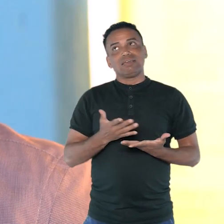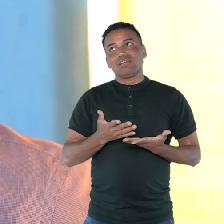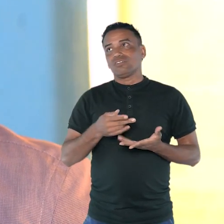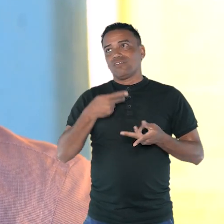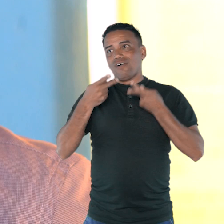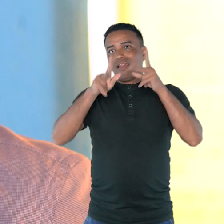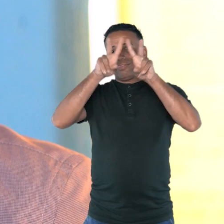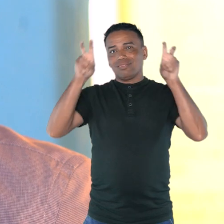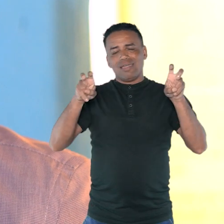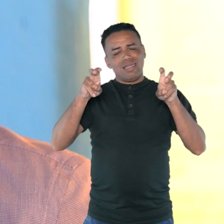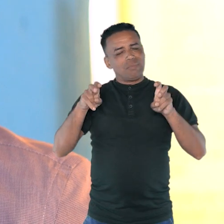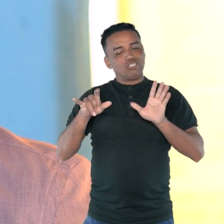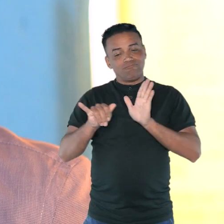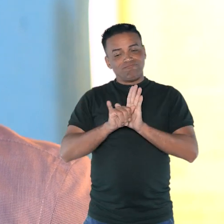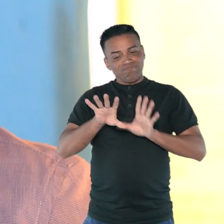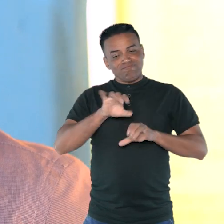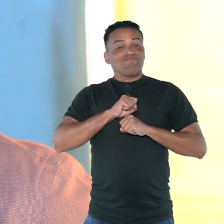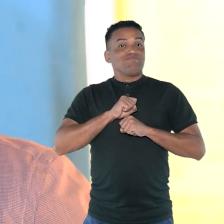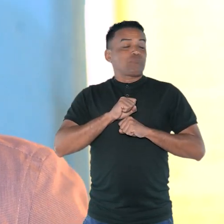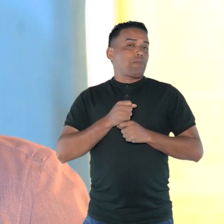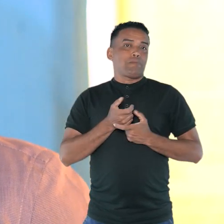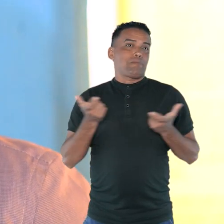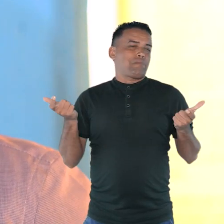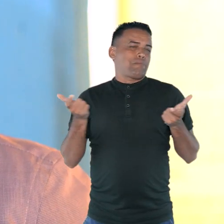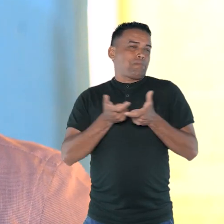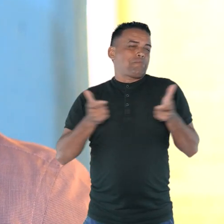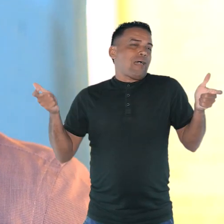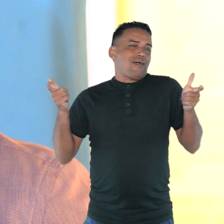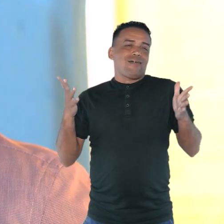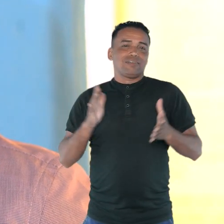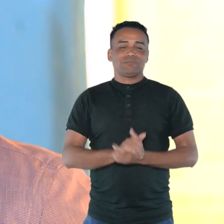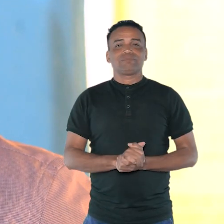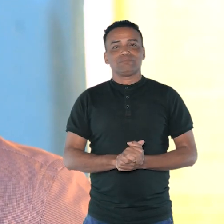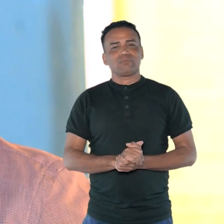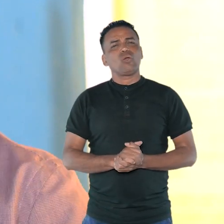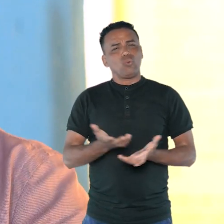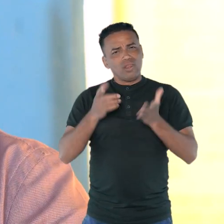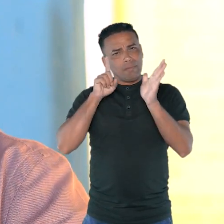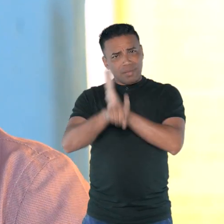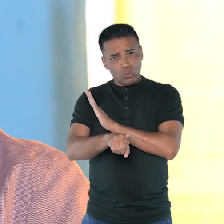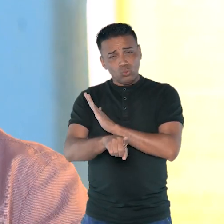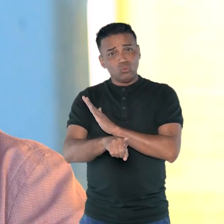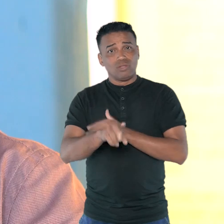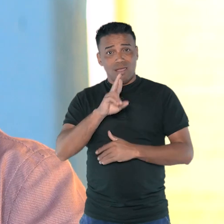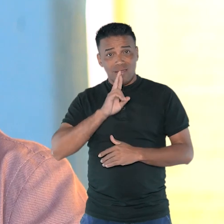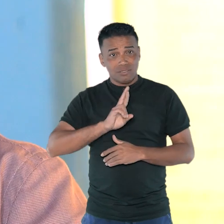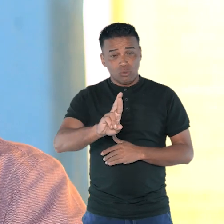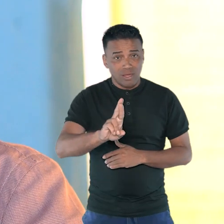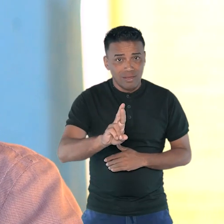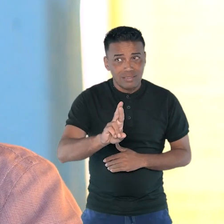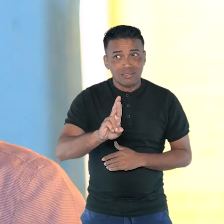como eu disse, a gente se identifica bastante. Eu queria te fazer uma pergunta e gostaria que você já respondesse para